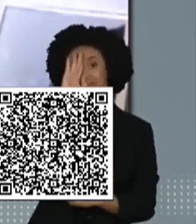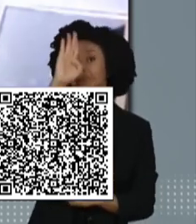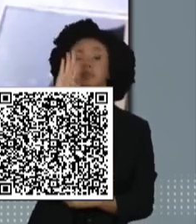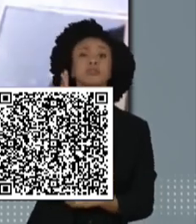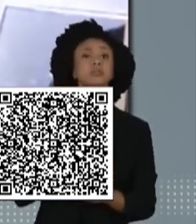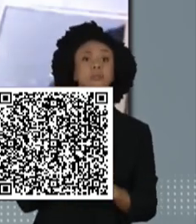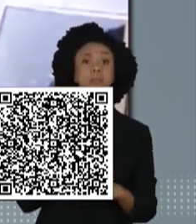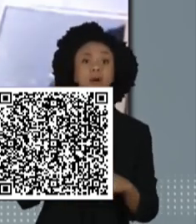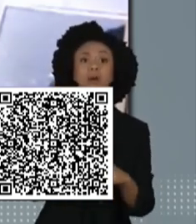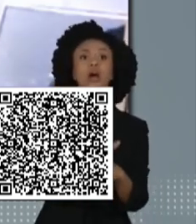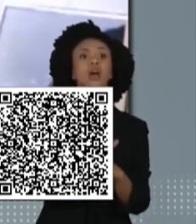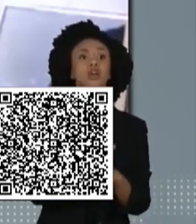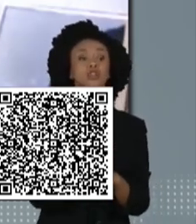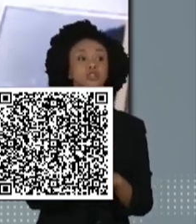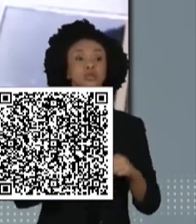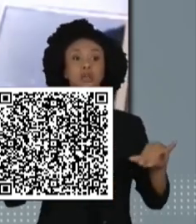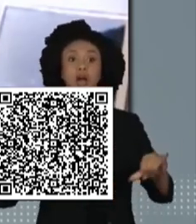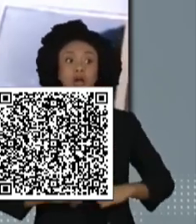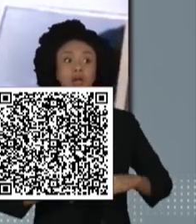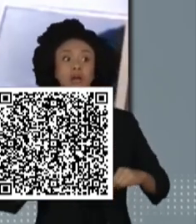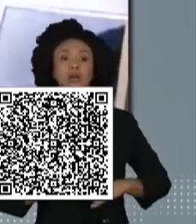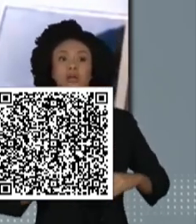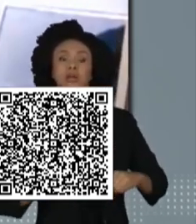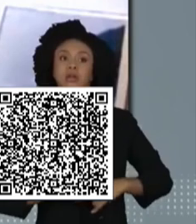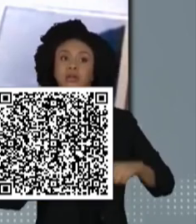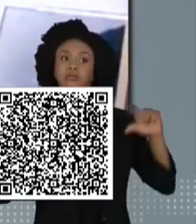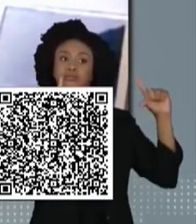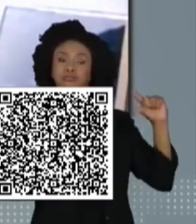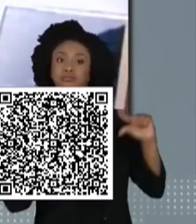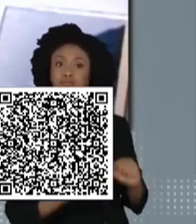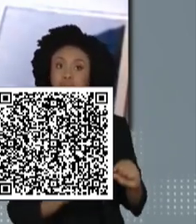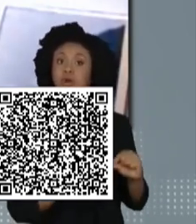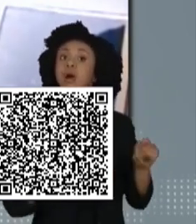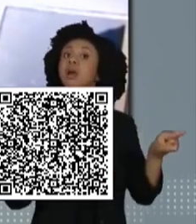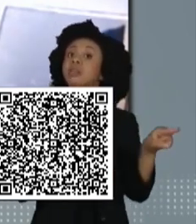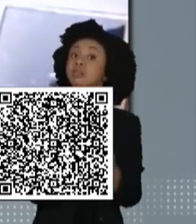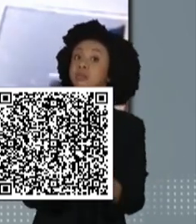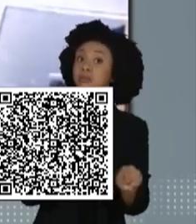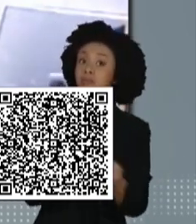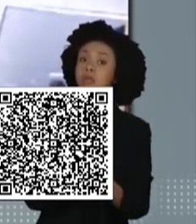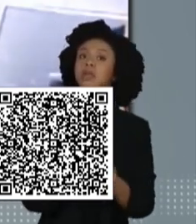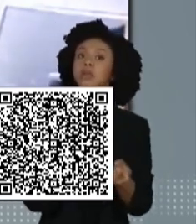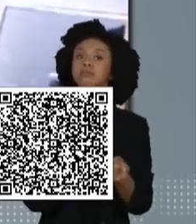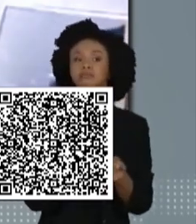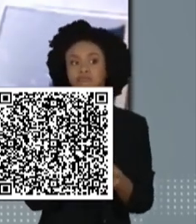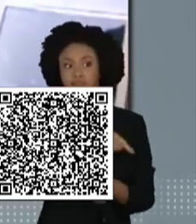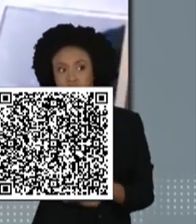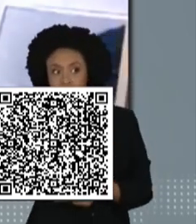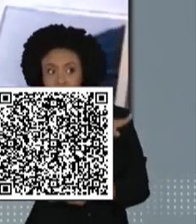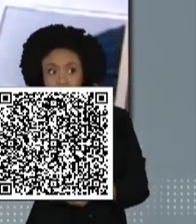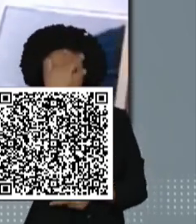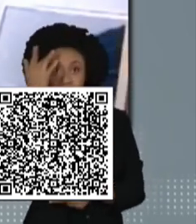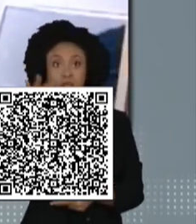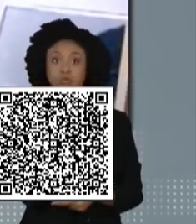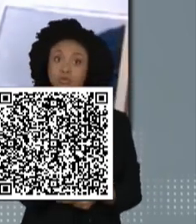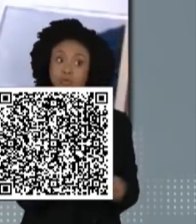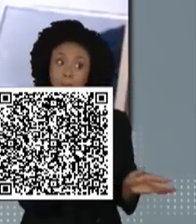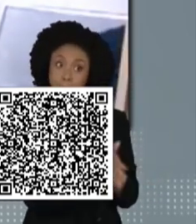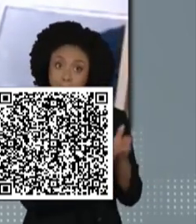não é, para minimizar os impactos da vulnerabilidade e possibilitar que, sobretudo, as pessoas mais